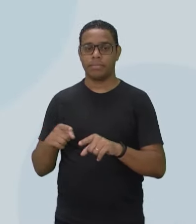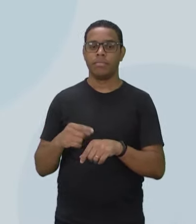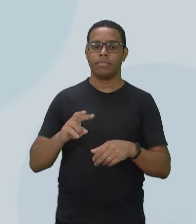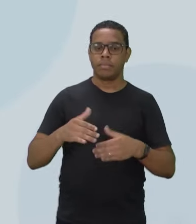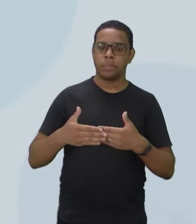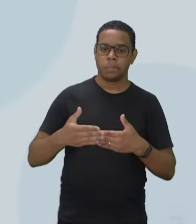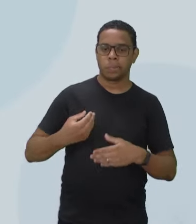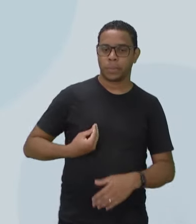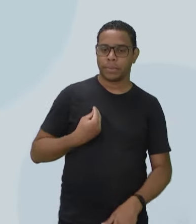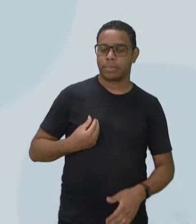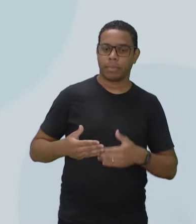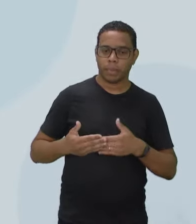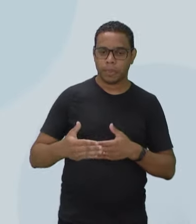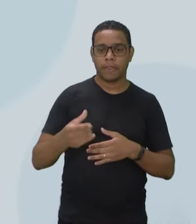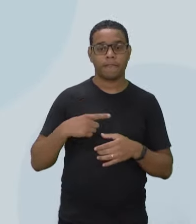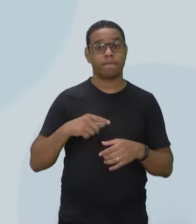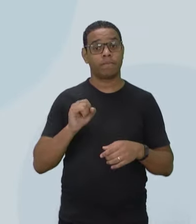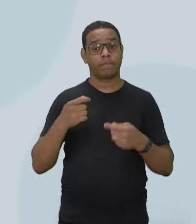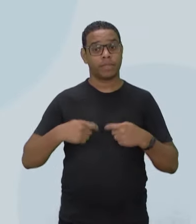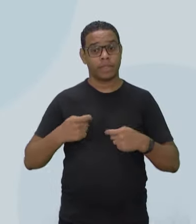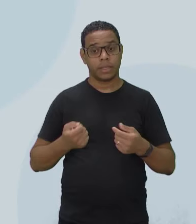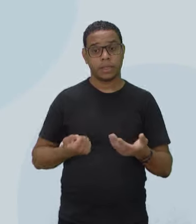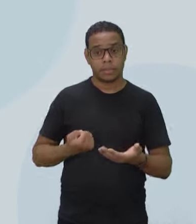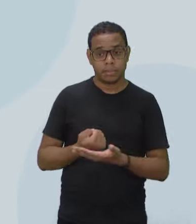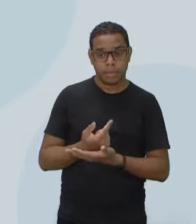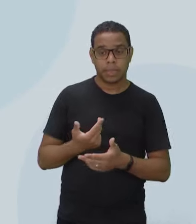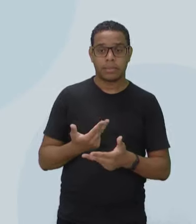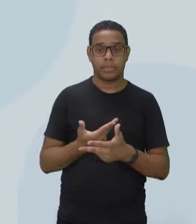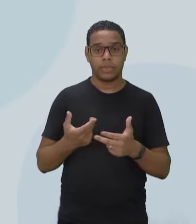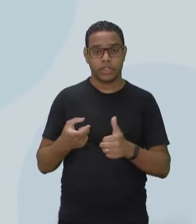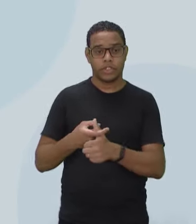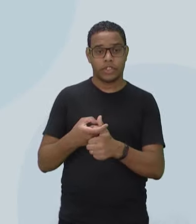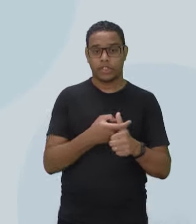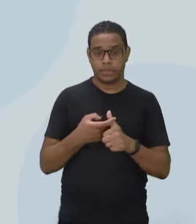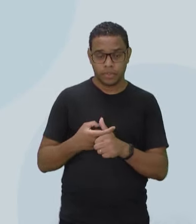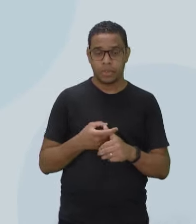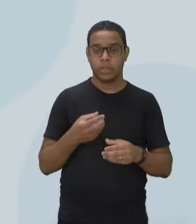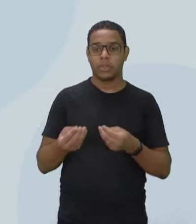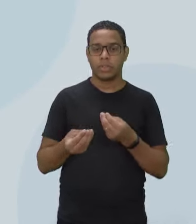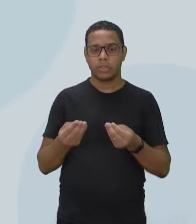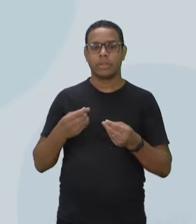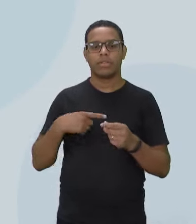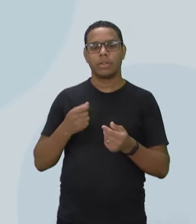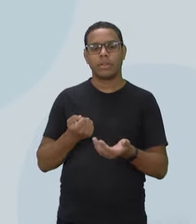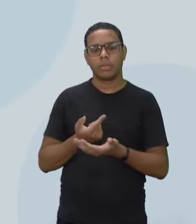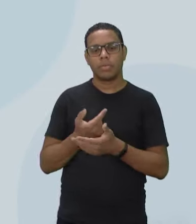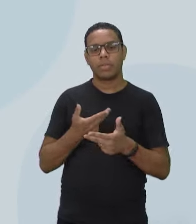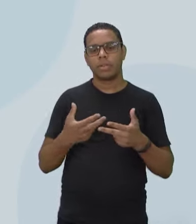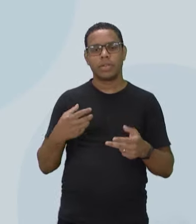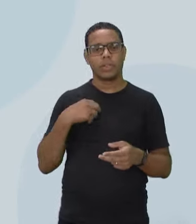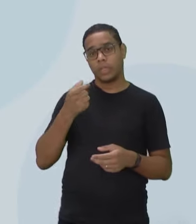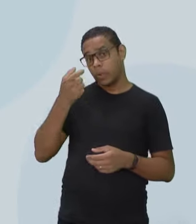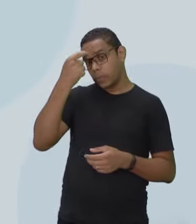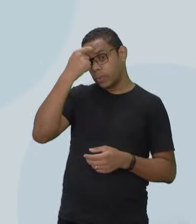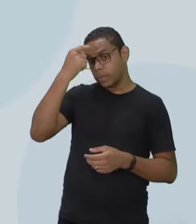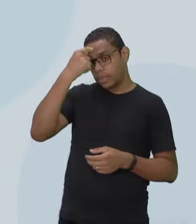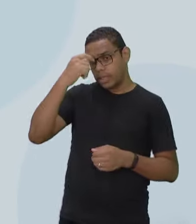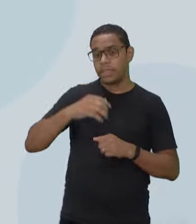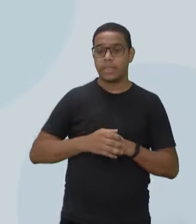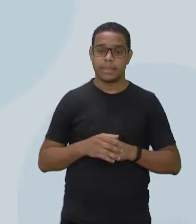longo da vida, quando precisarão efetuar esse pagamento de compra, fazer compras de modo